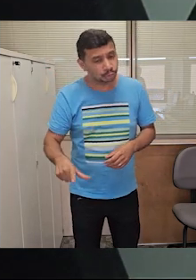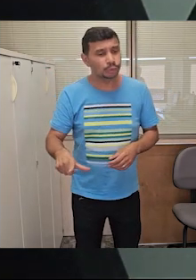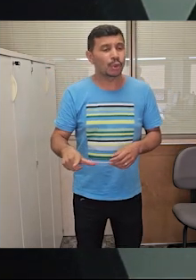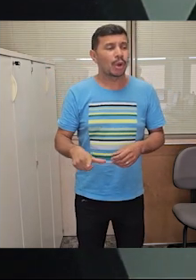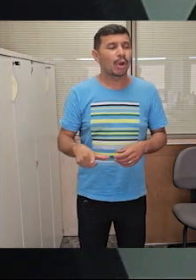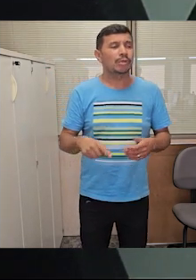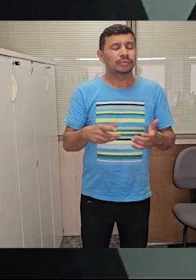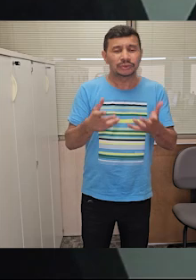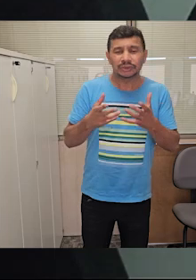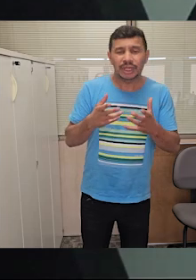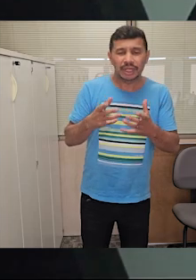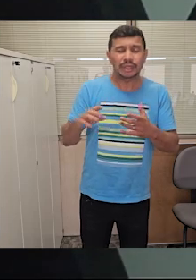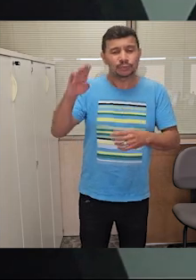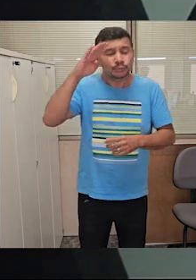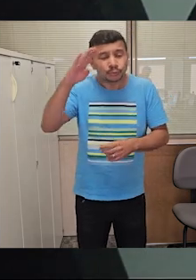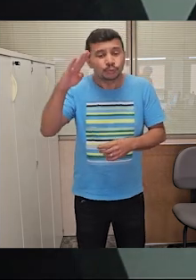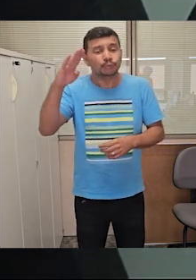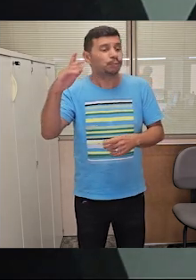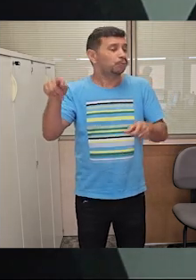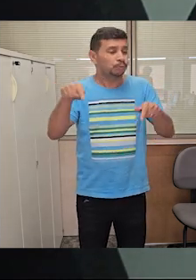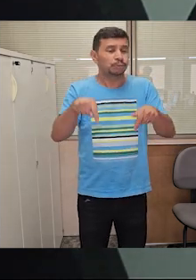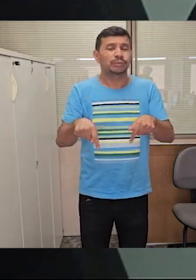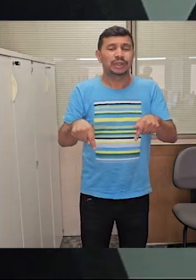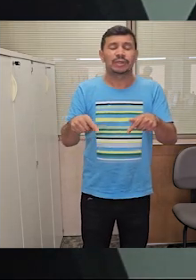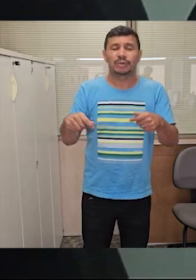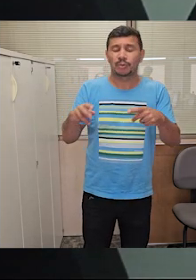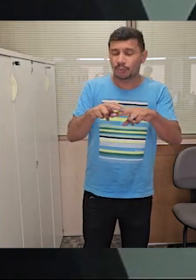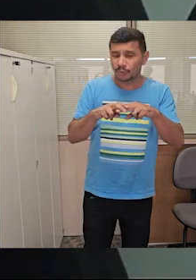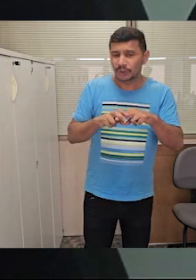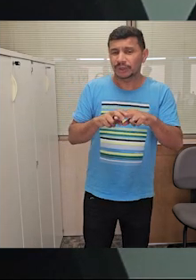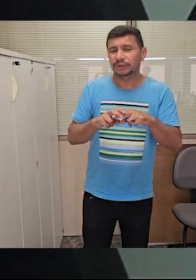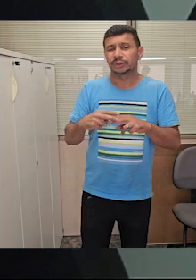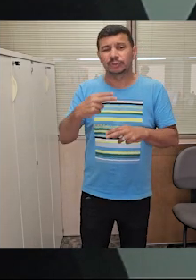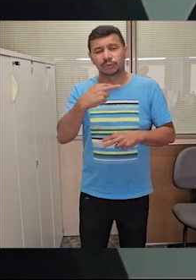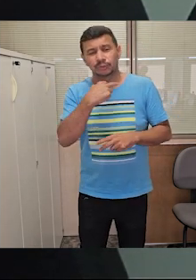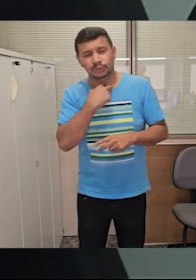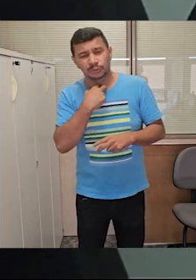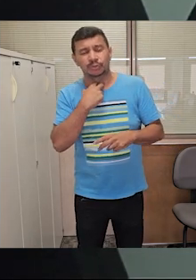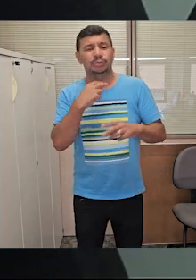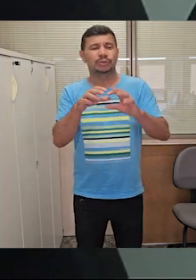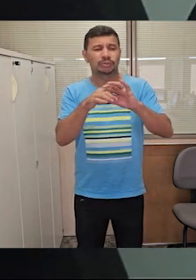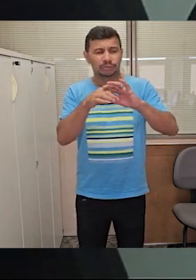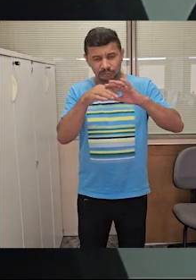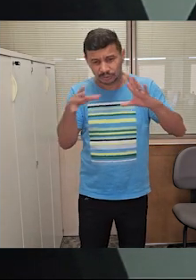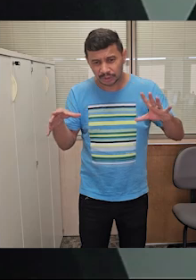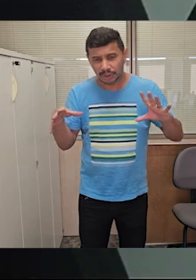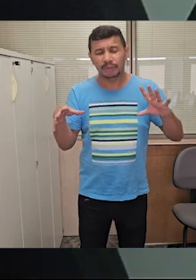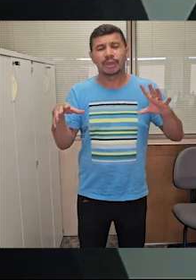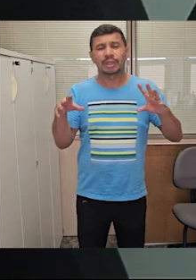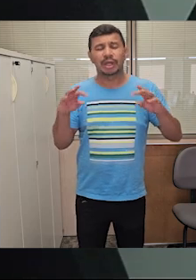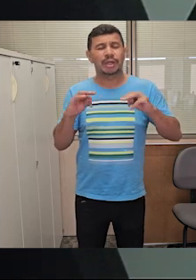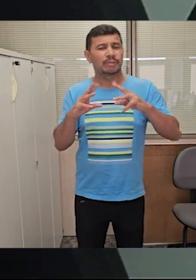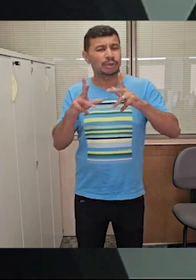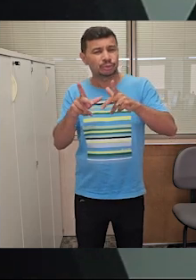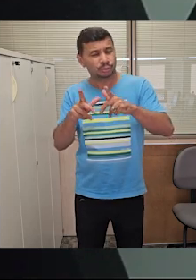novo. Por isso que é absolutamente inadmissível qualquer anistia hoje